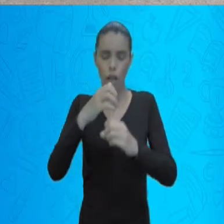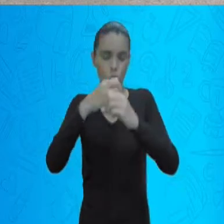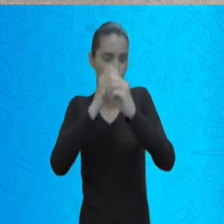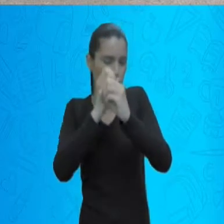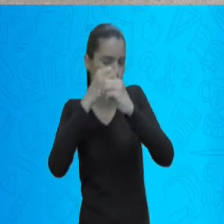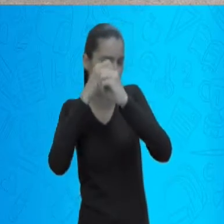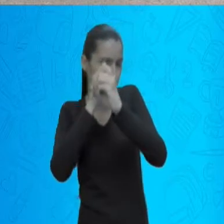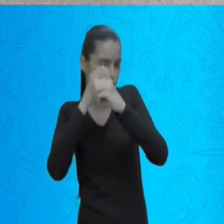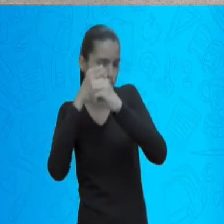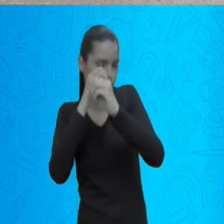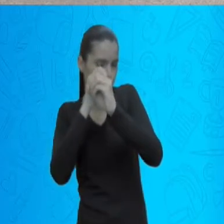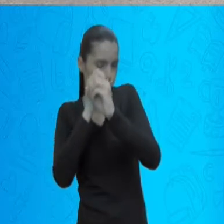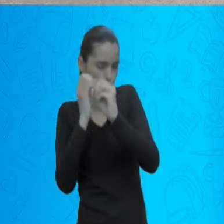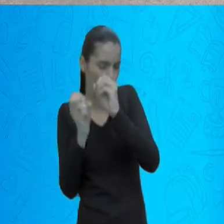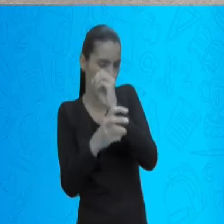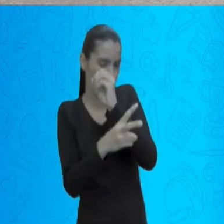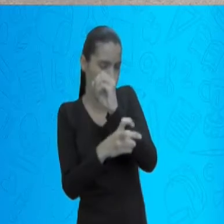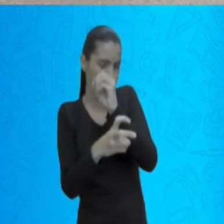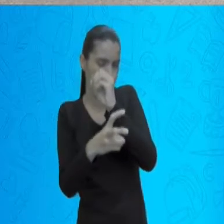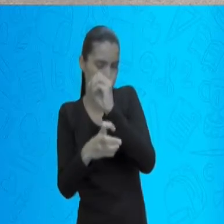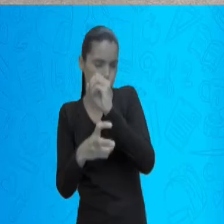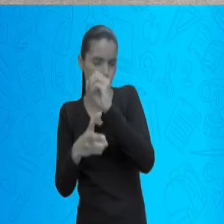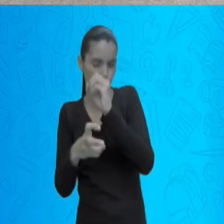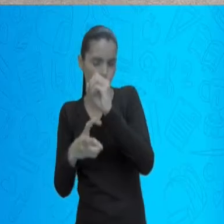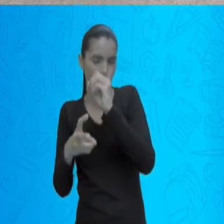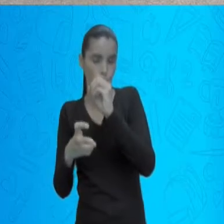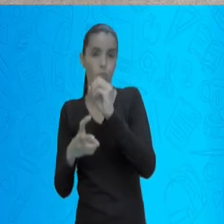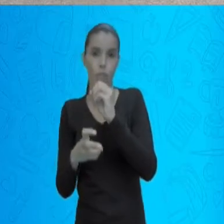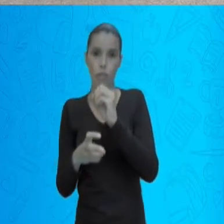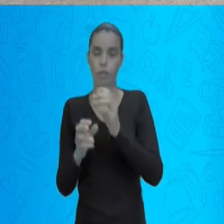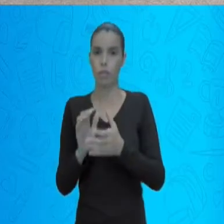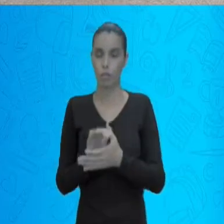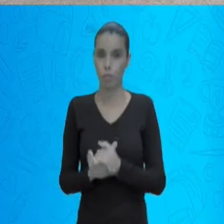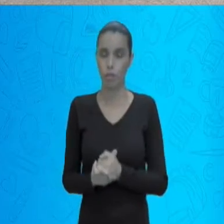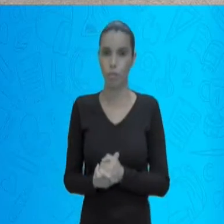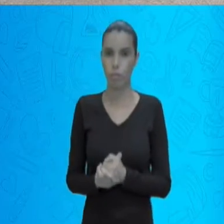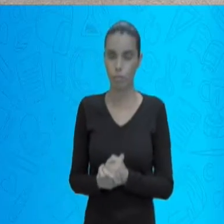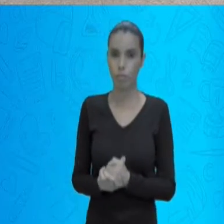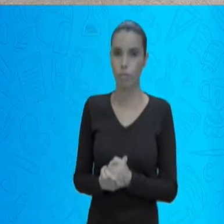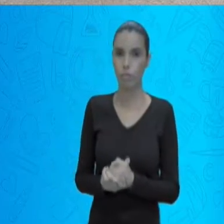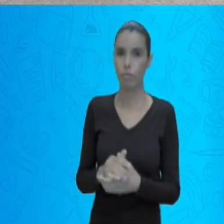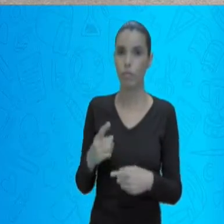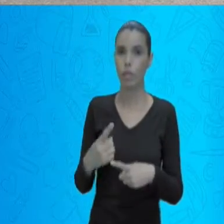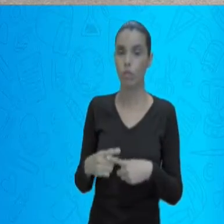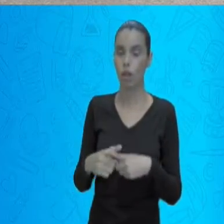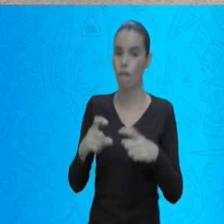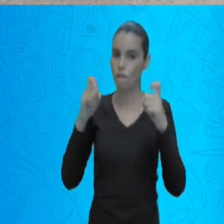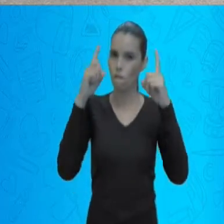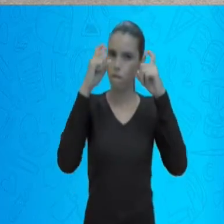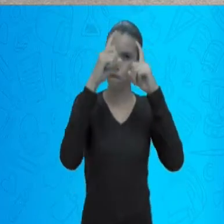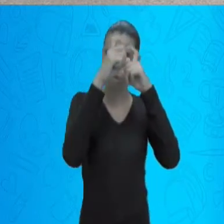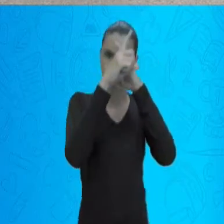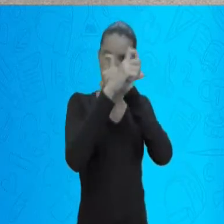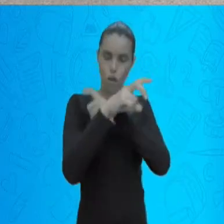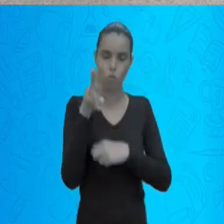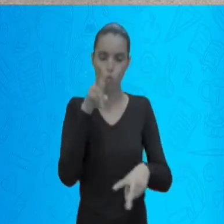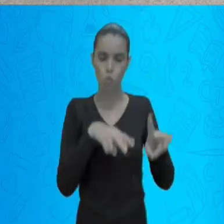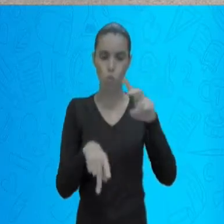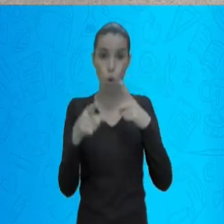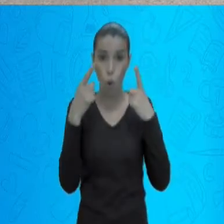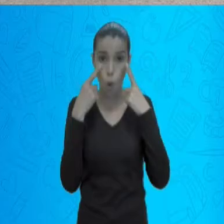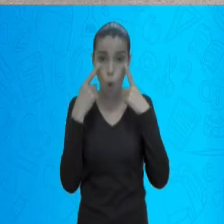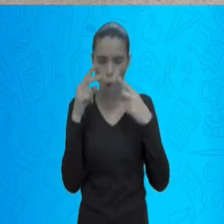observar. Então, não haverá nenhum procedimento químico, é visual. Então, conforme